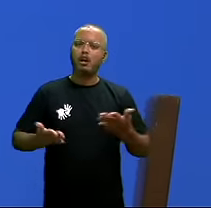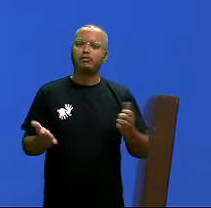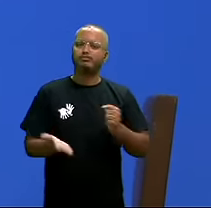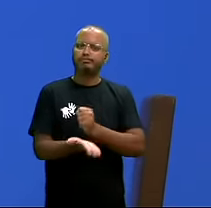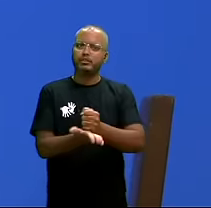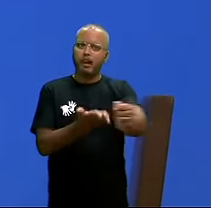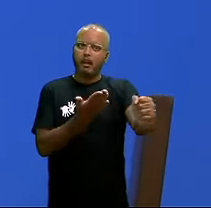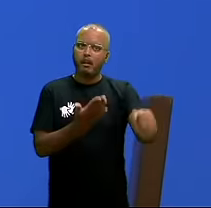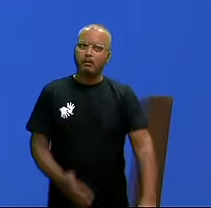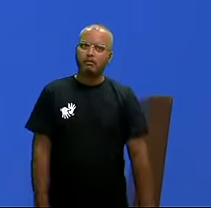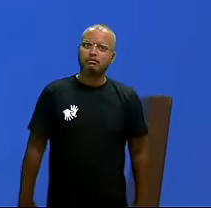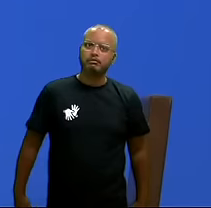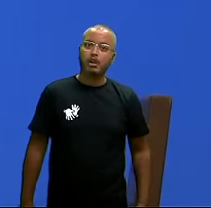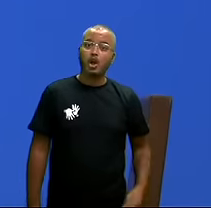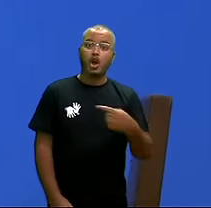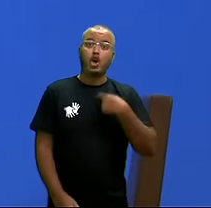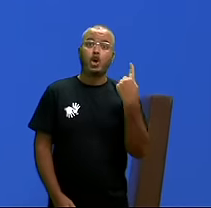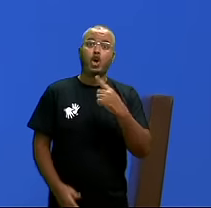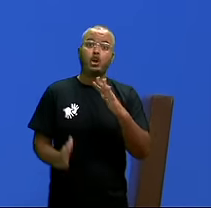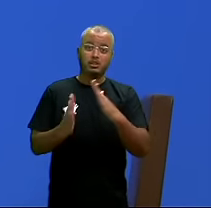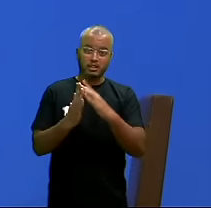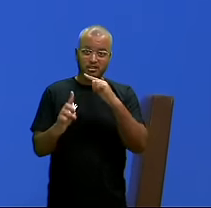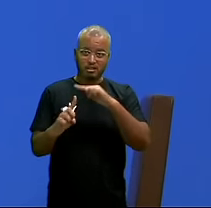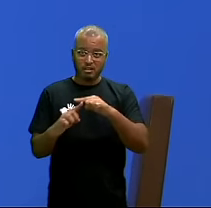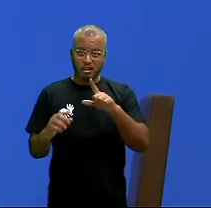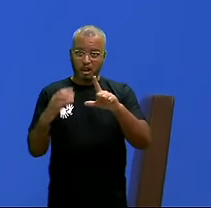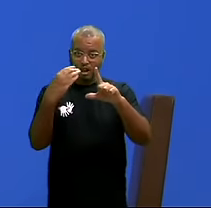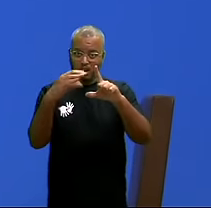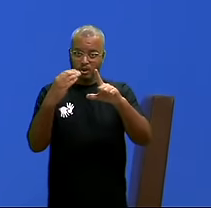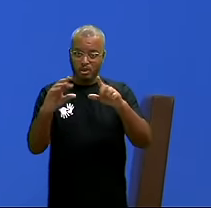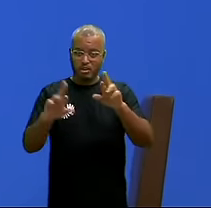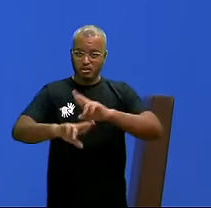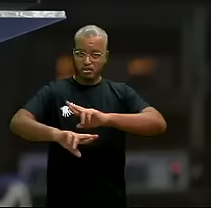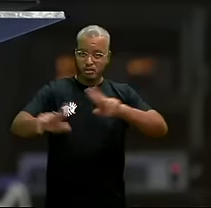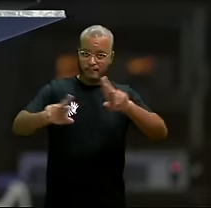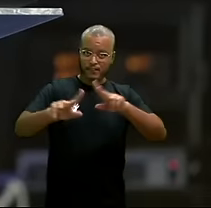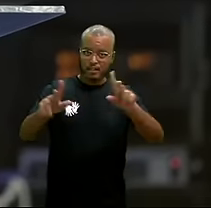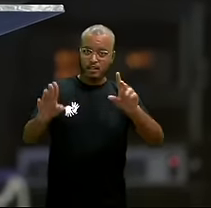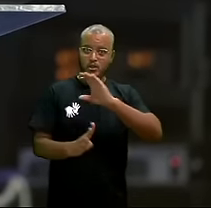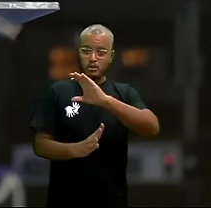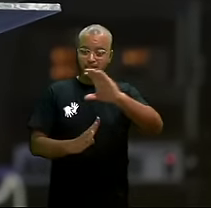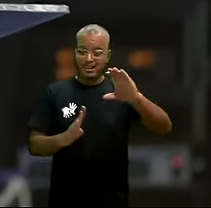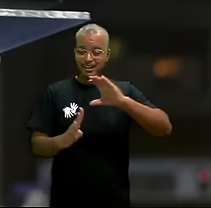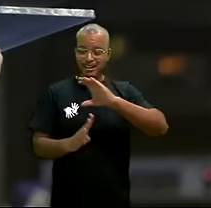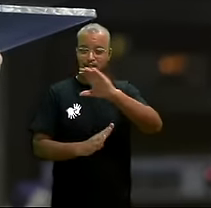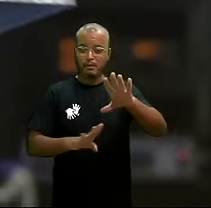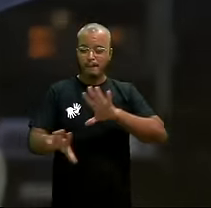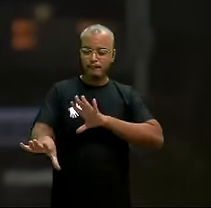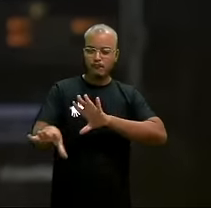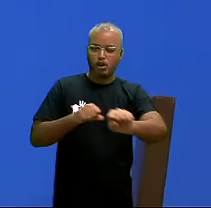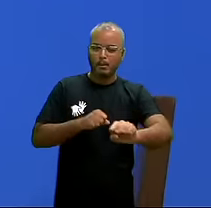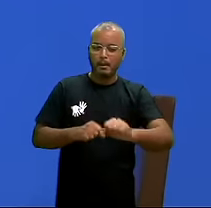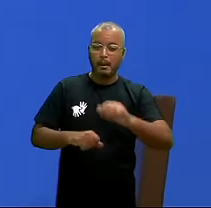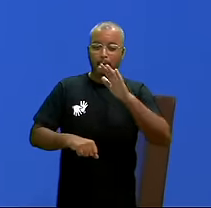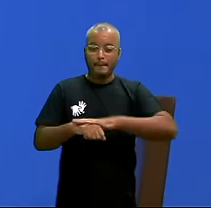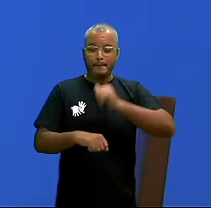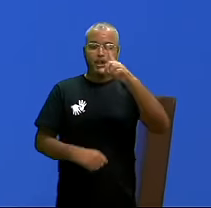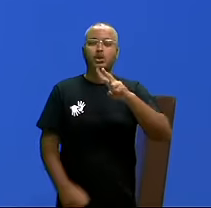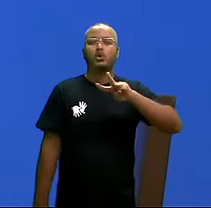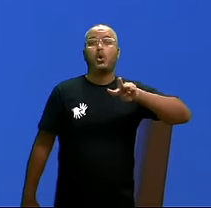a Deus que nossa igreja é diferente. Nós já formamos mais de 2.000 alunos no Carisma. Alguém dá glória a Deus por isso aí?